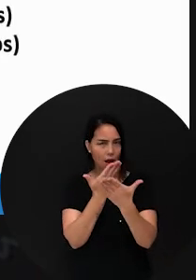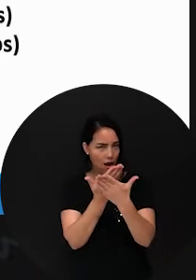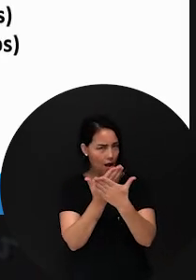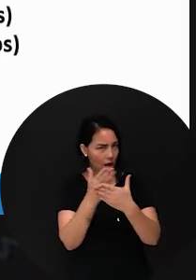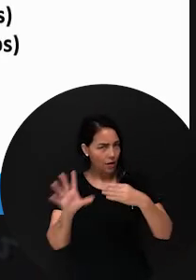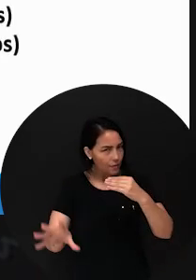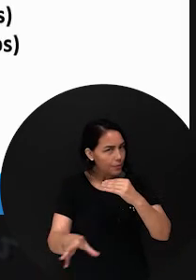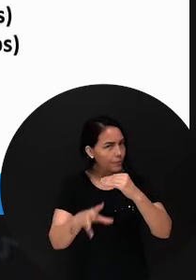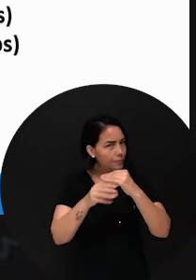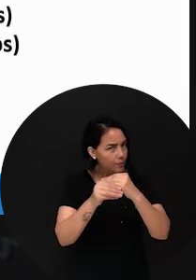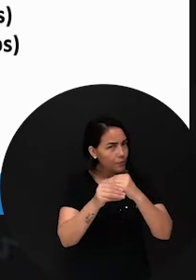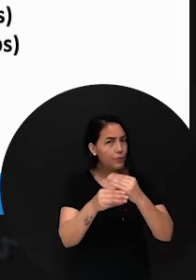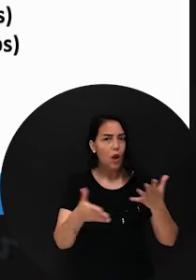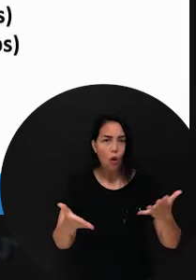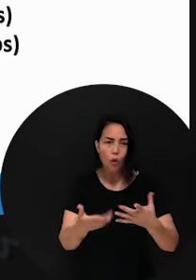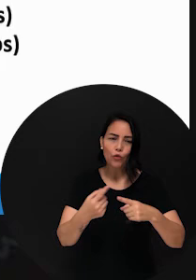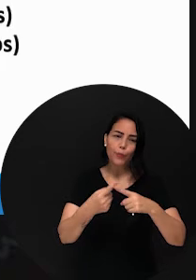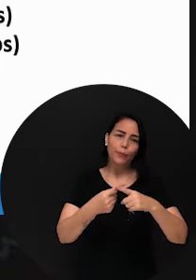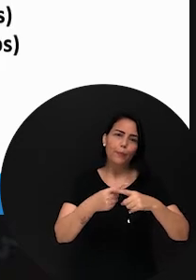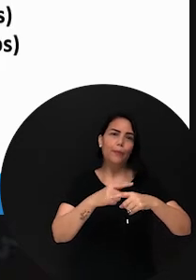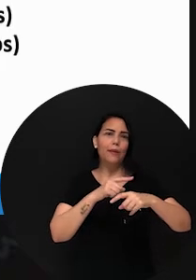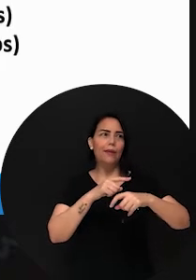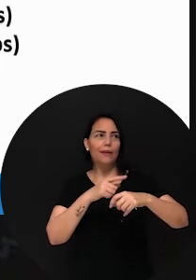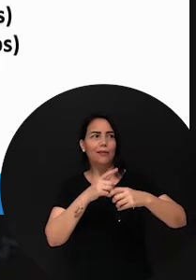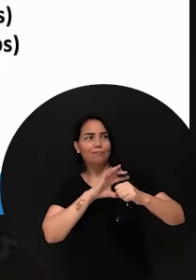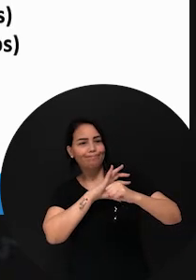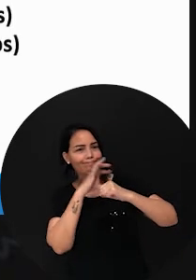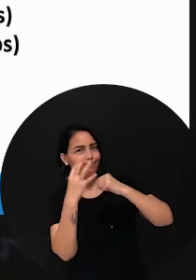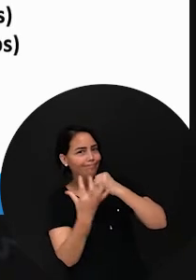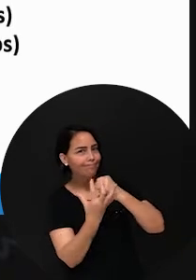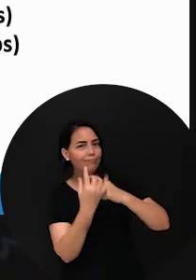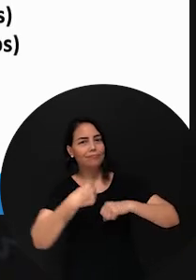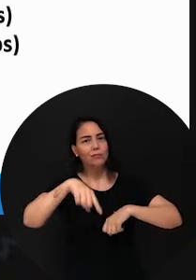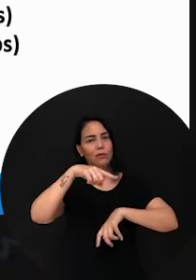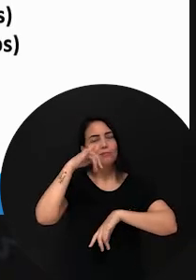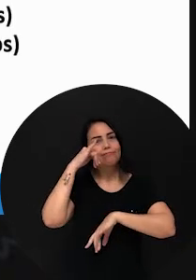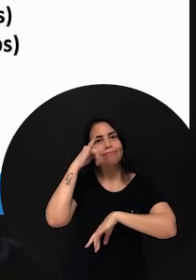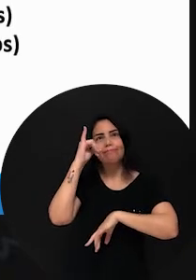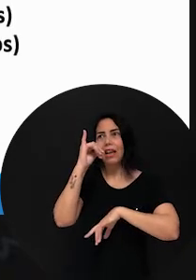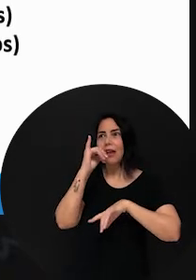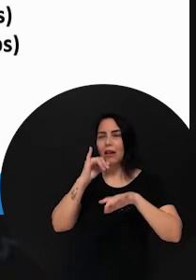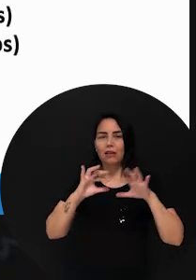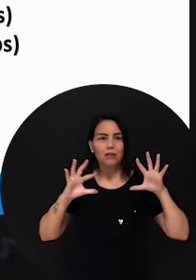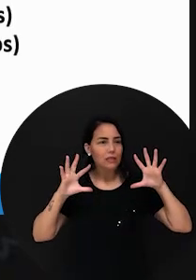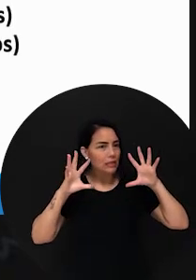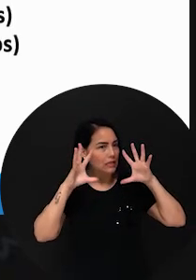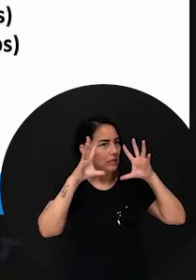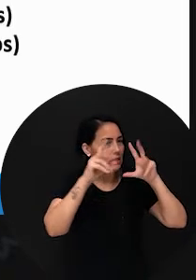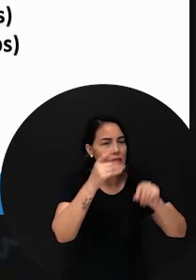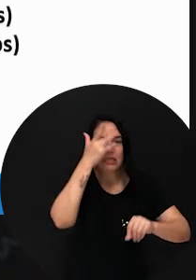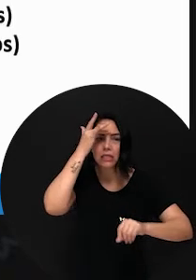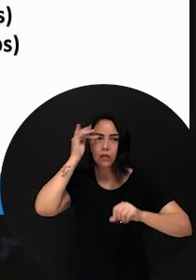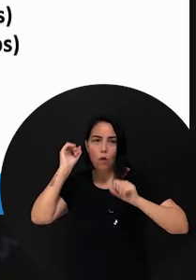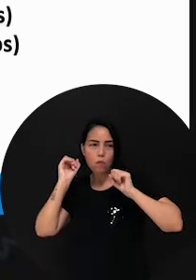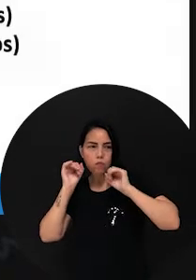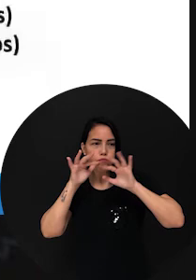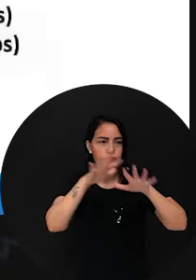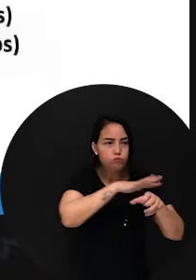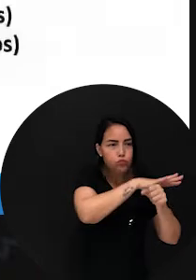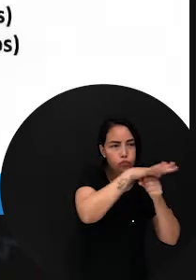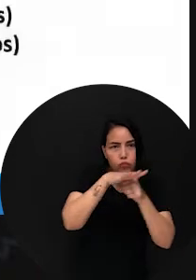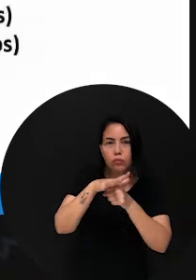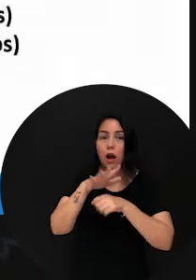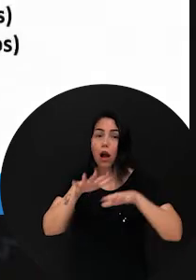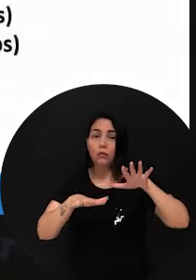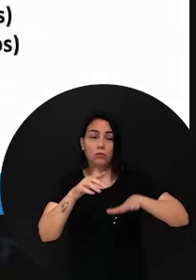da pandemia, para evitarmos a aglomeração e muitas pessoas no mesmo ambiente, porque a gente, às vezes, não